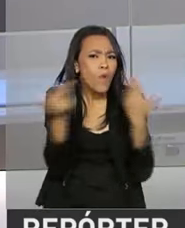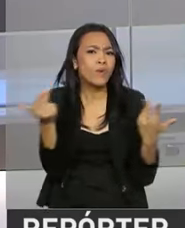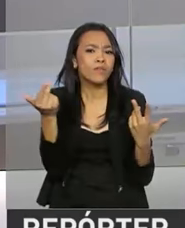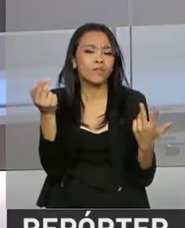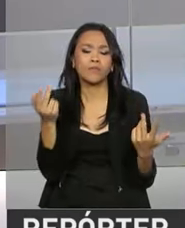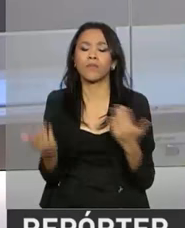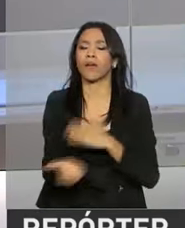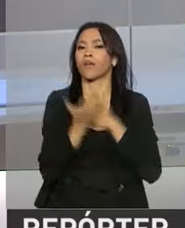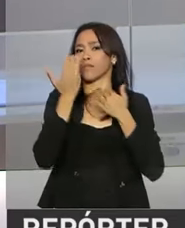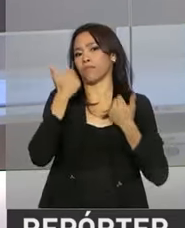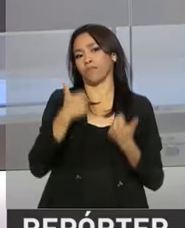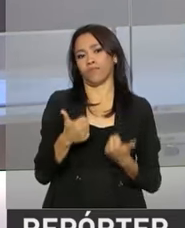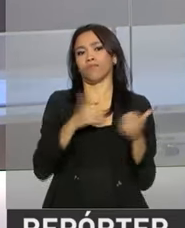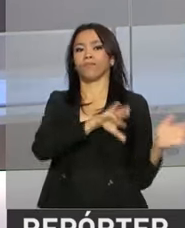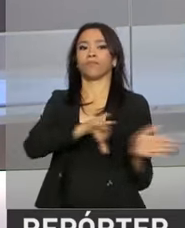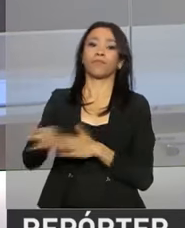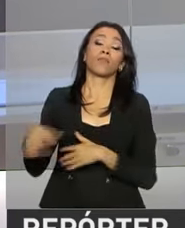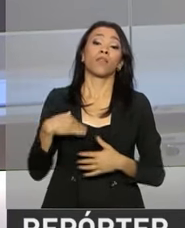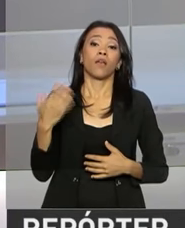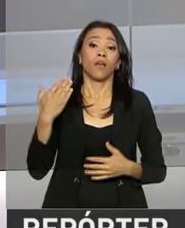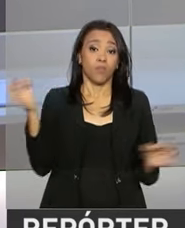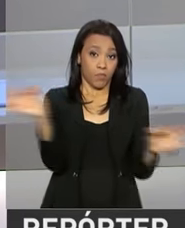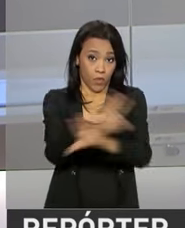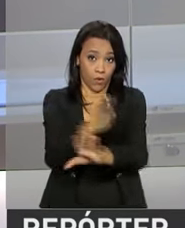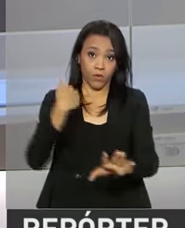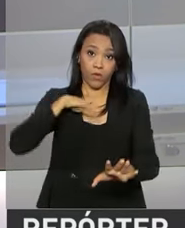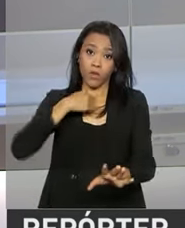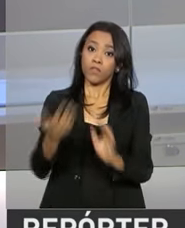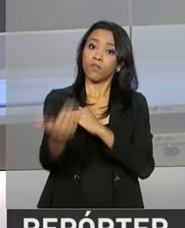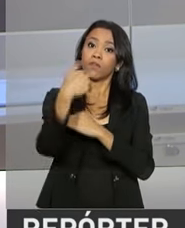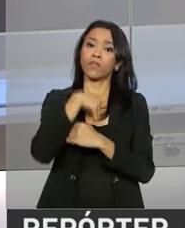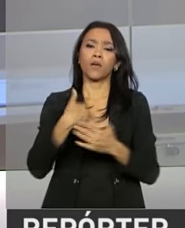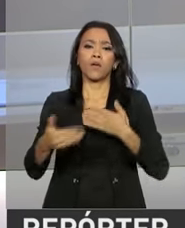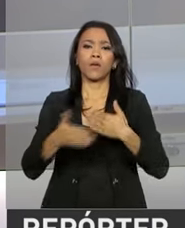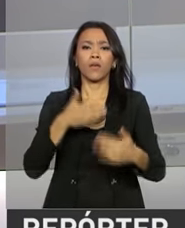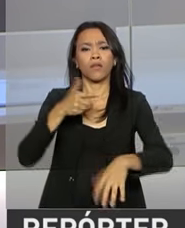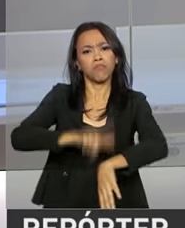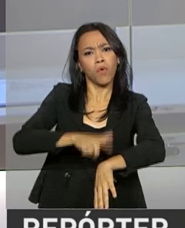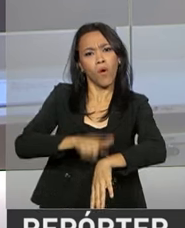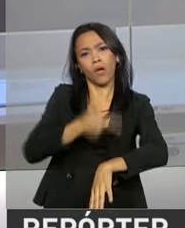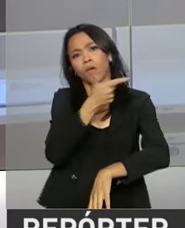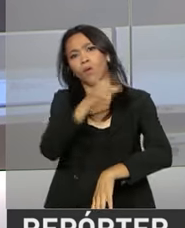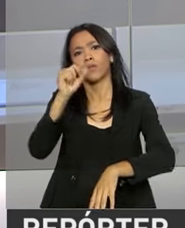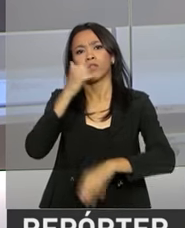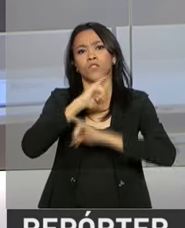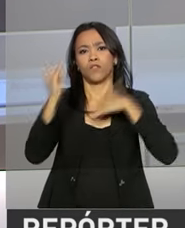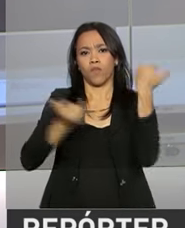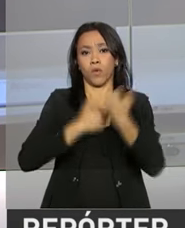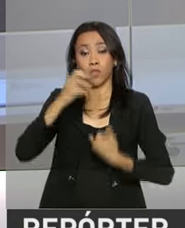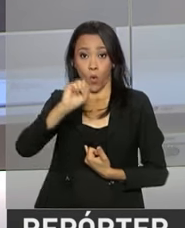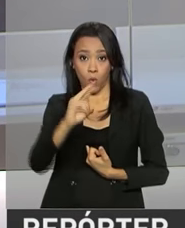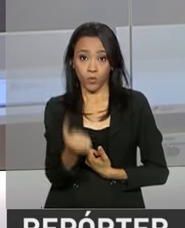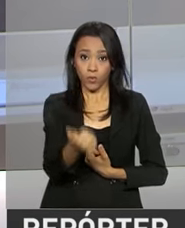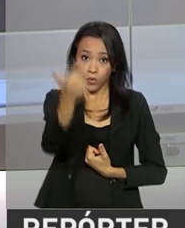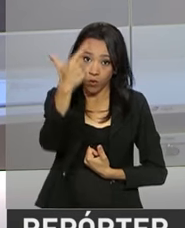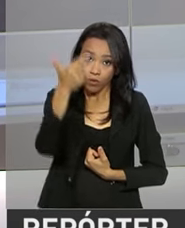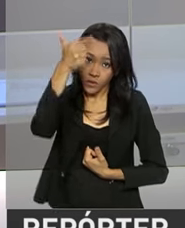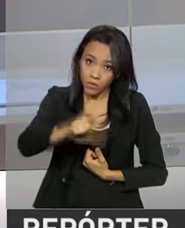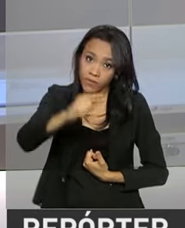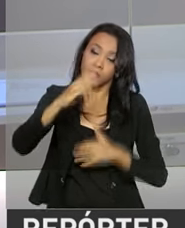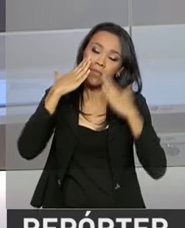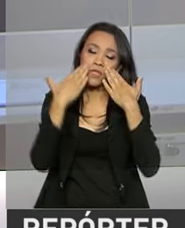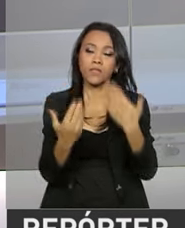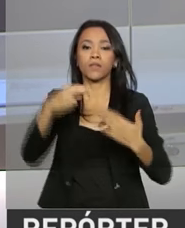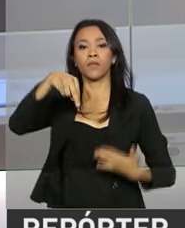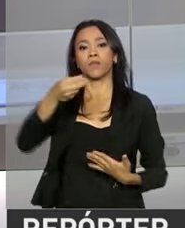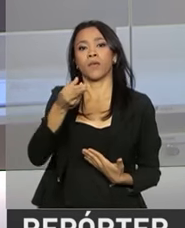diferença. Nós ficamos por aqui, podemos voltar a qualquer momento com outras informações ou ao meio-dia na próxima edição do Repórter